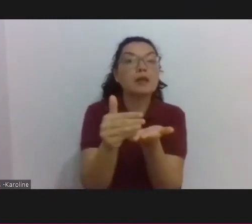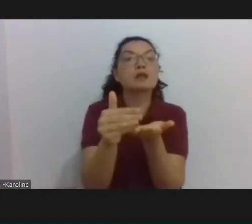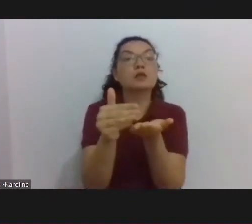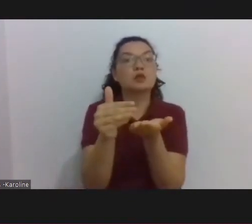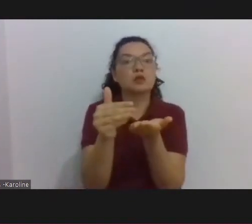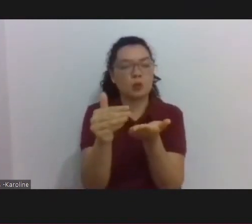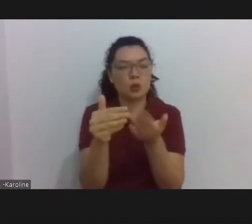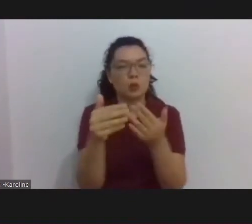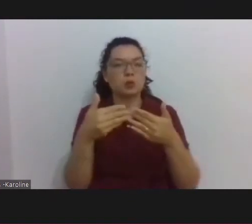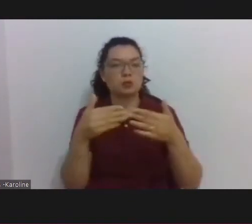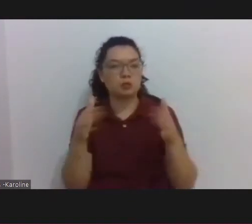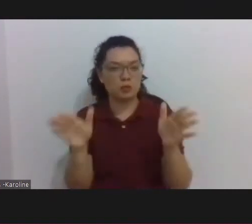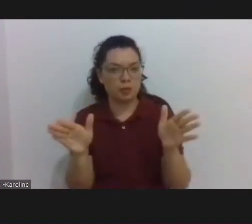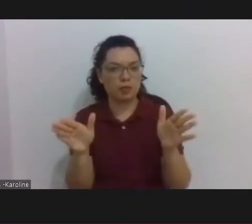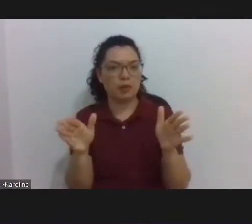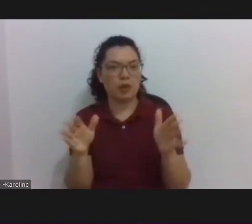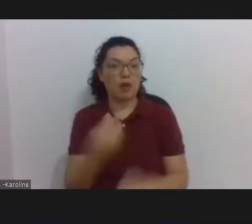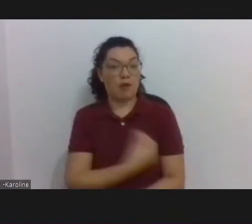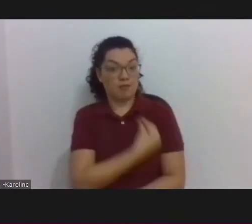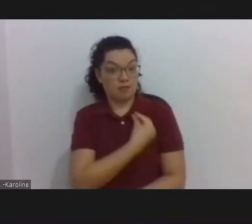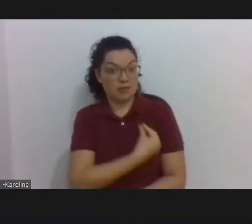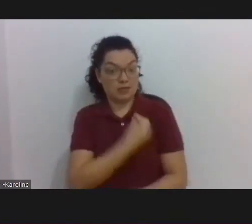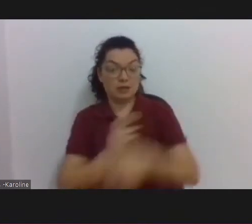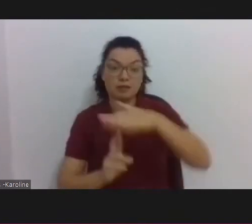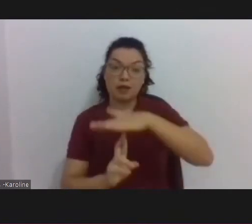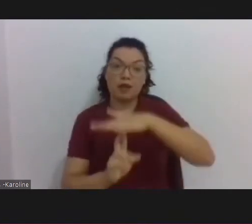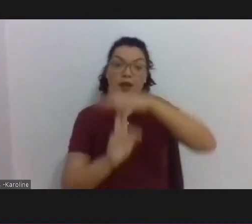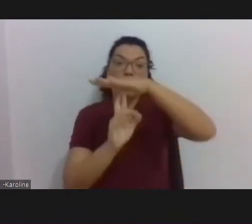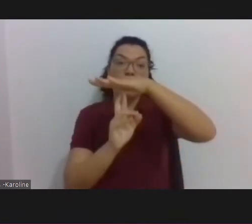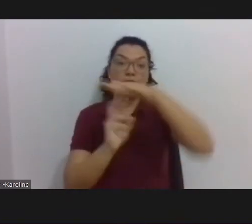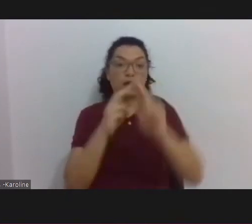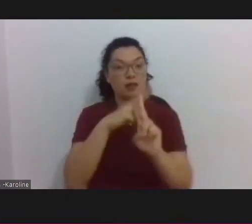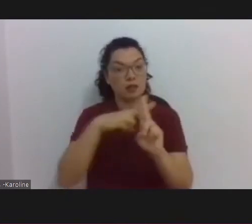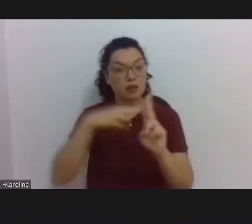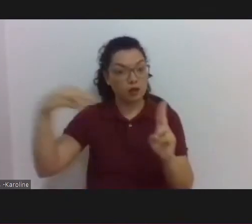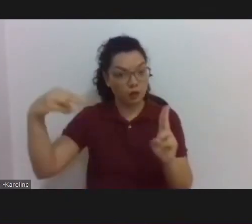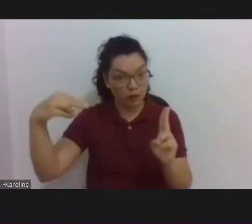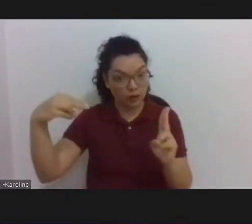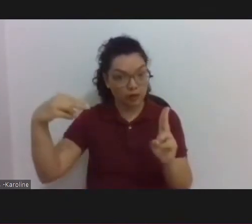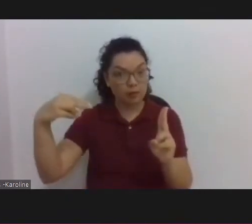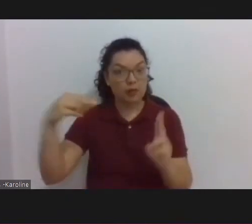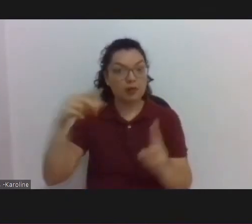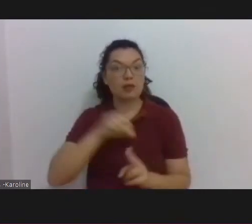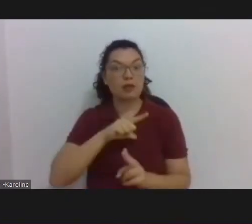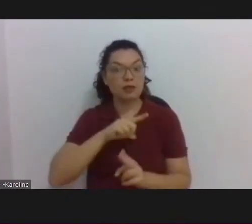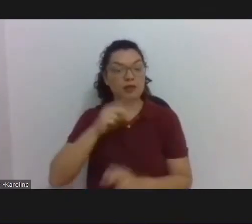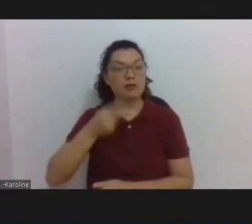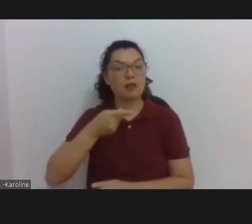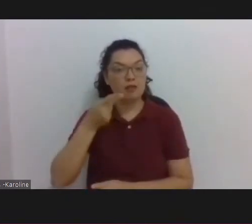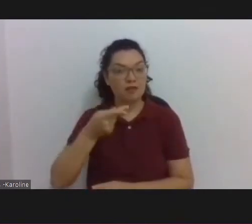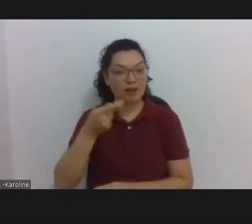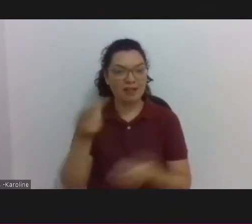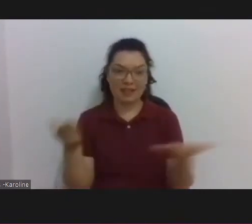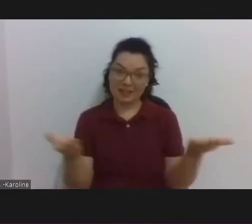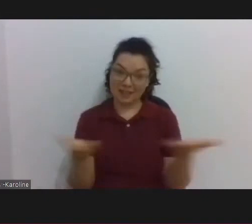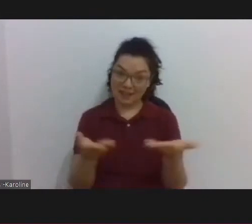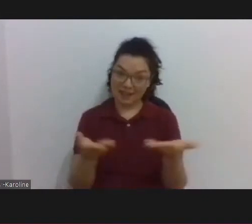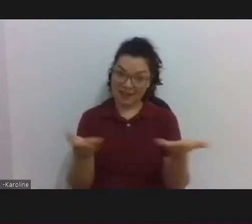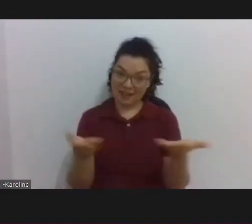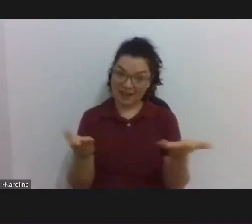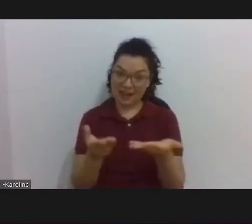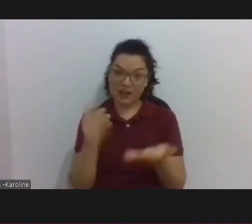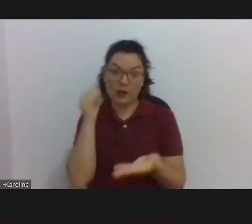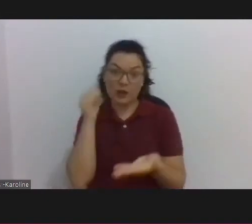da UNB, a primeira fala foi destinada a Silvia Fischer e a última a Carolina Pescatori, cena